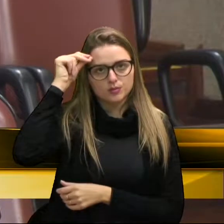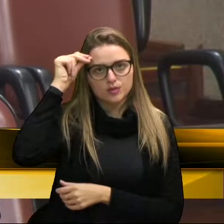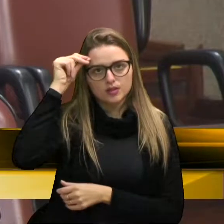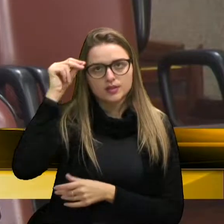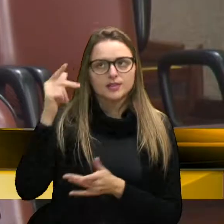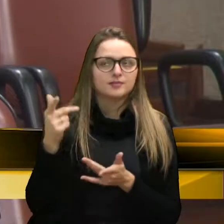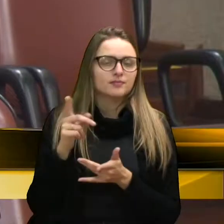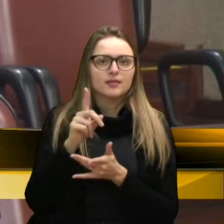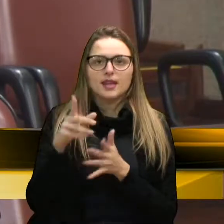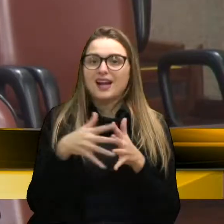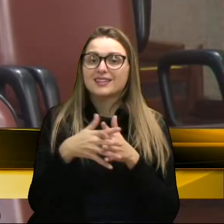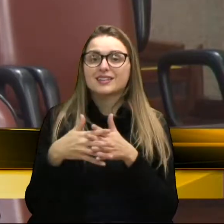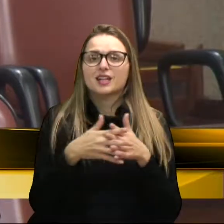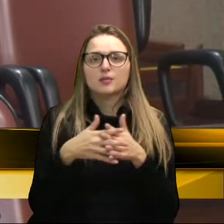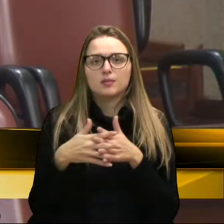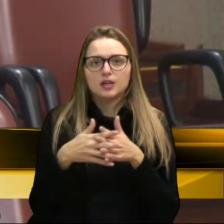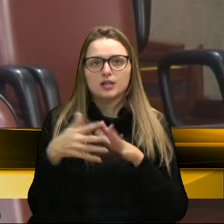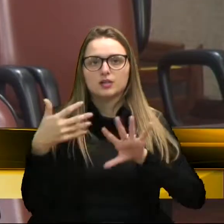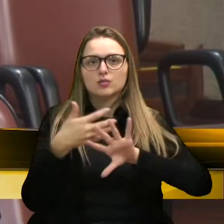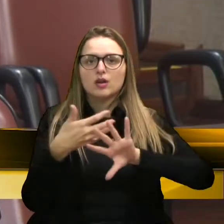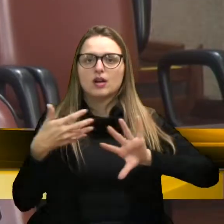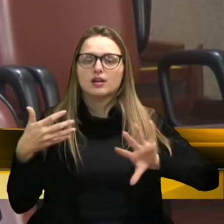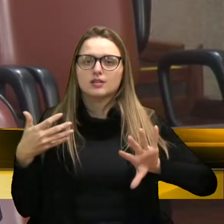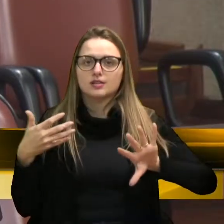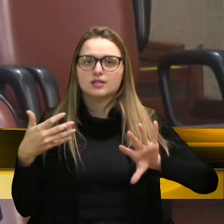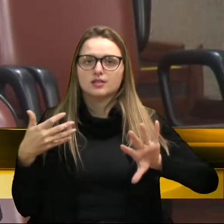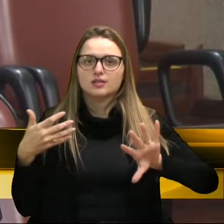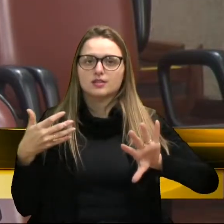o princípio da repartição